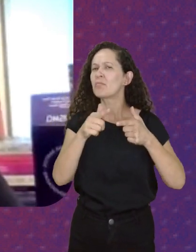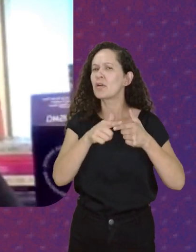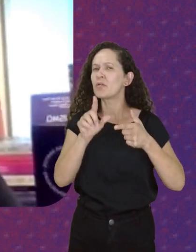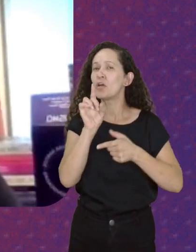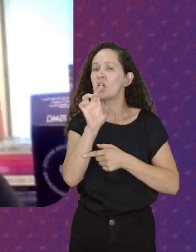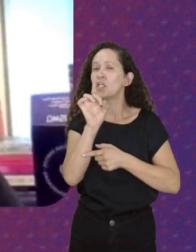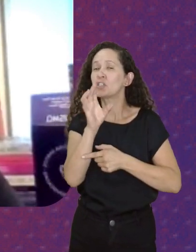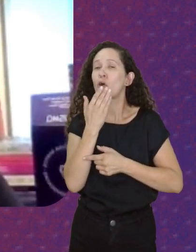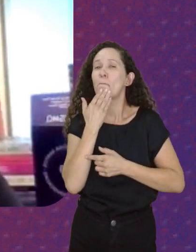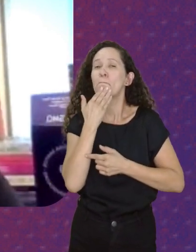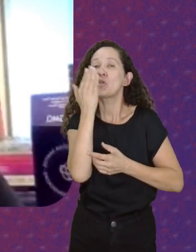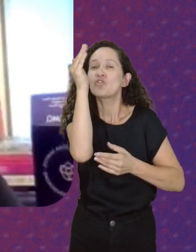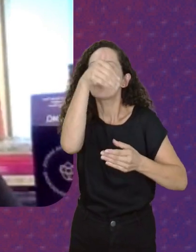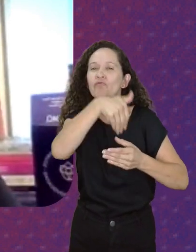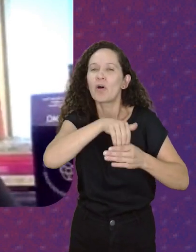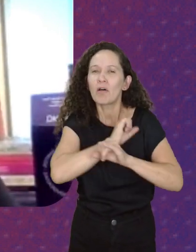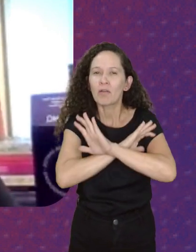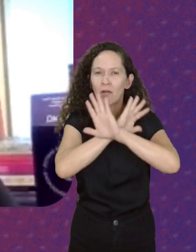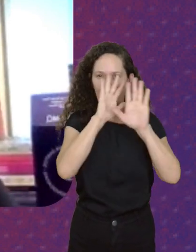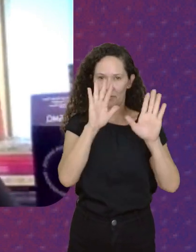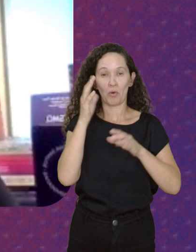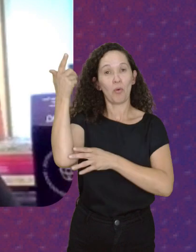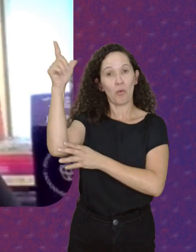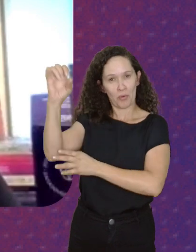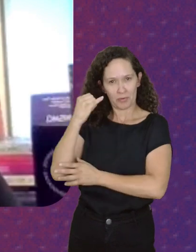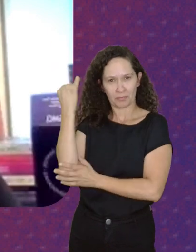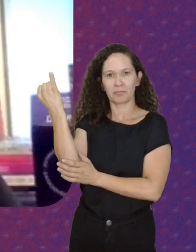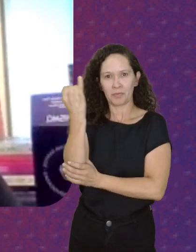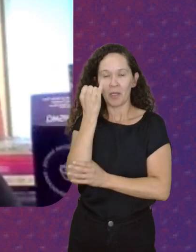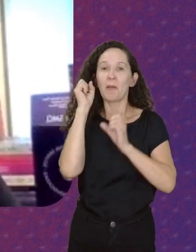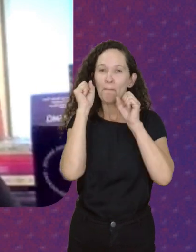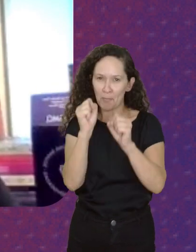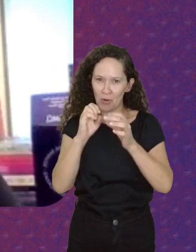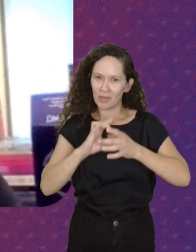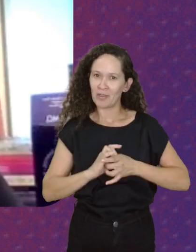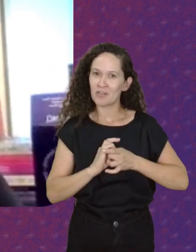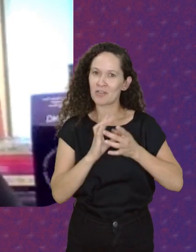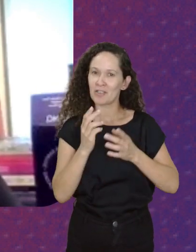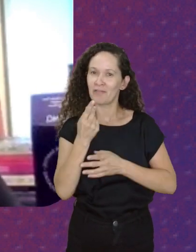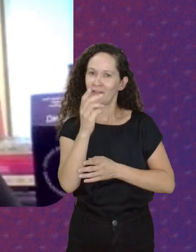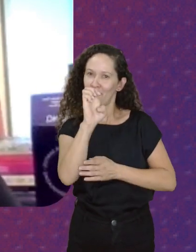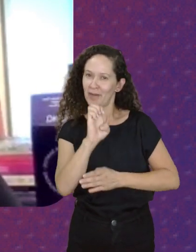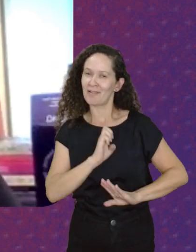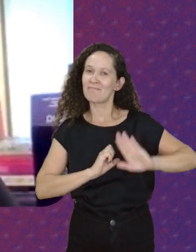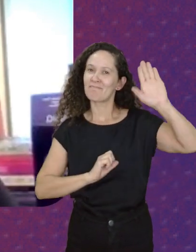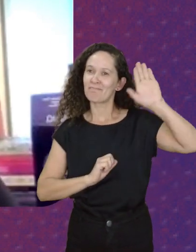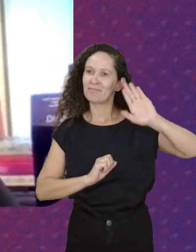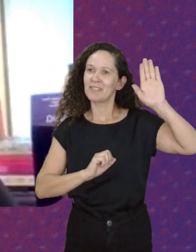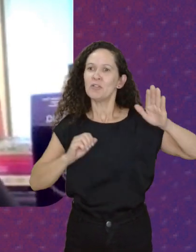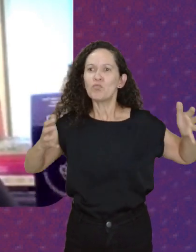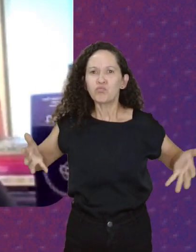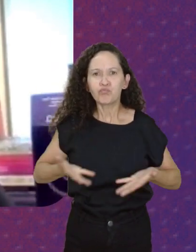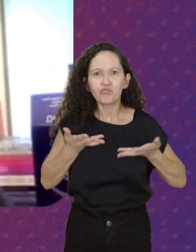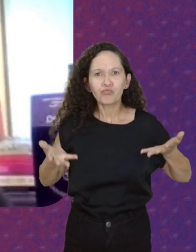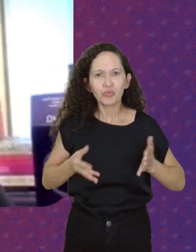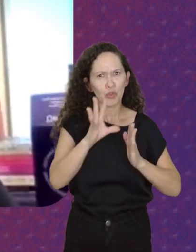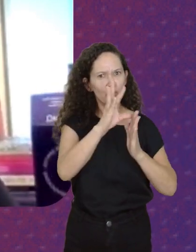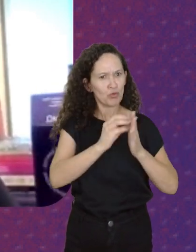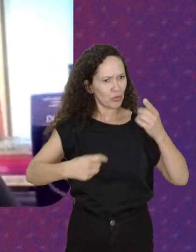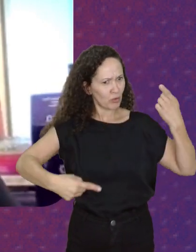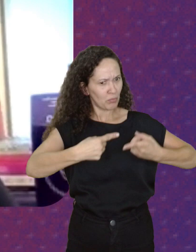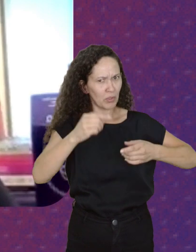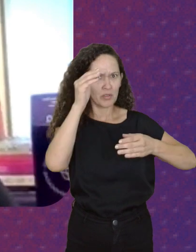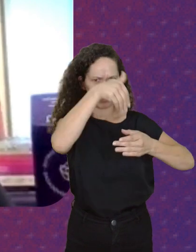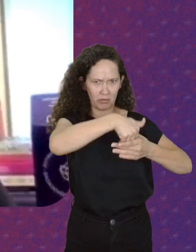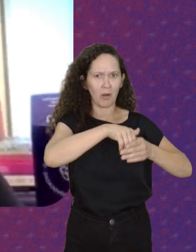voto explicitamente. Outra coisa que se pode fazer na pré-campanha é o impulsionamento de conteúdo